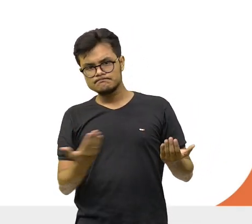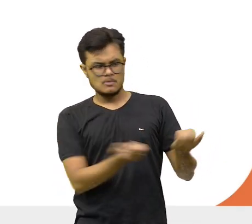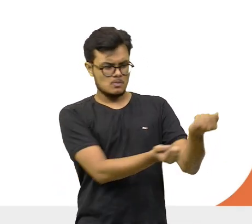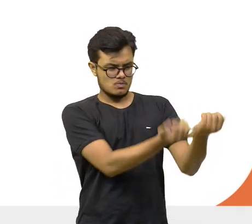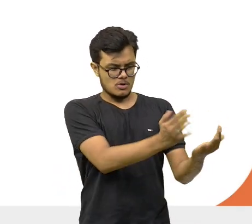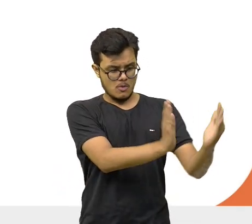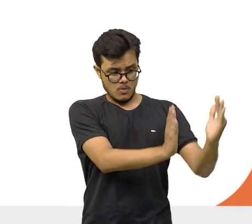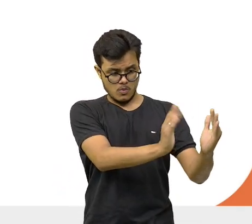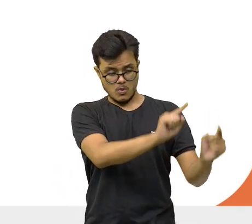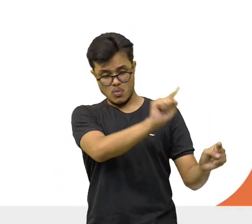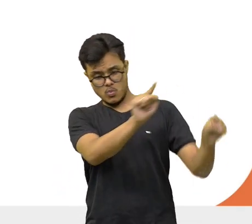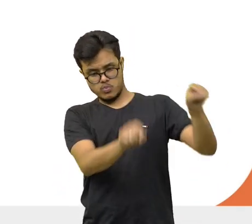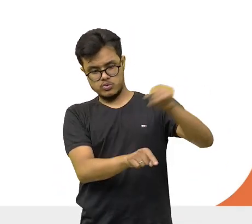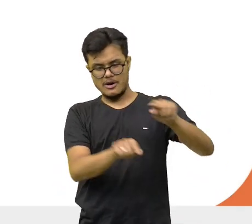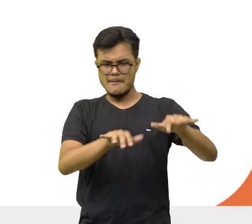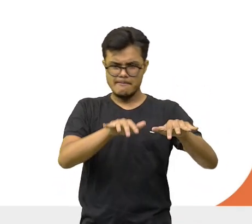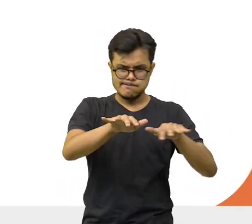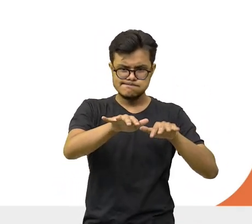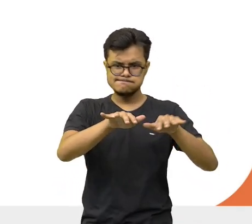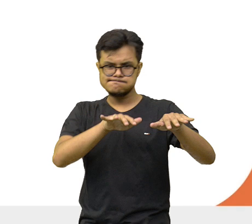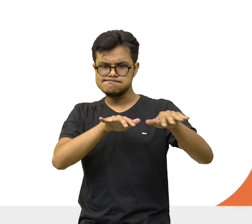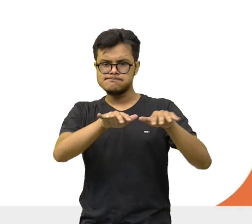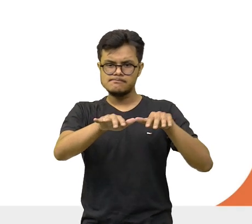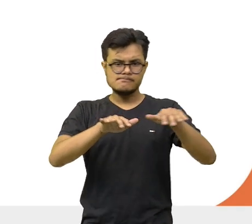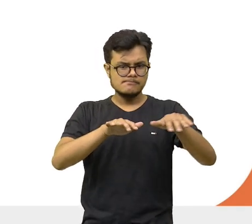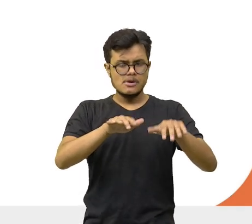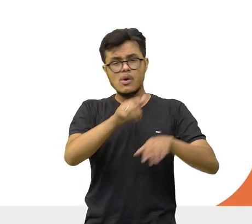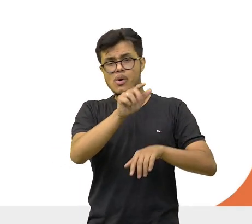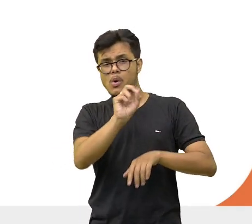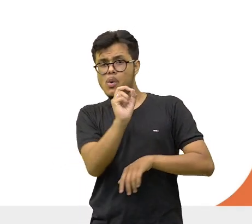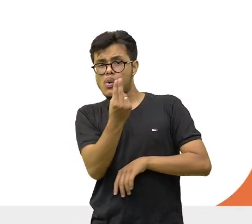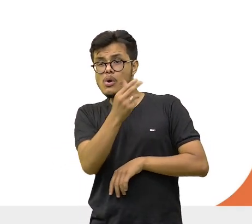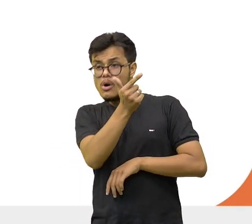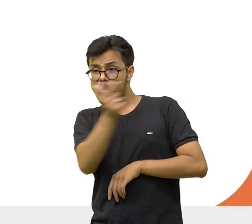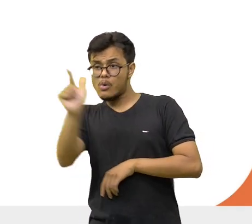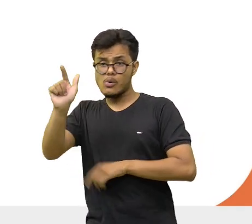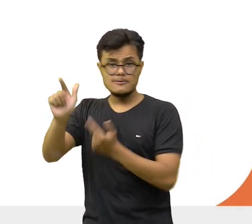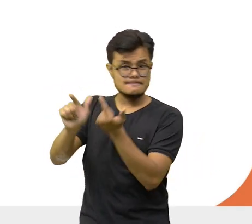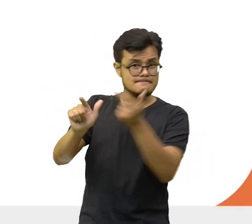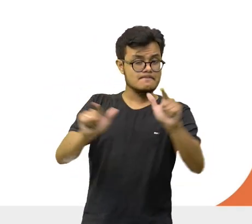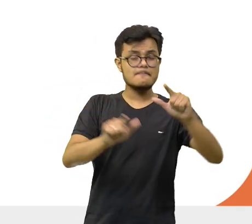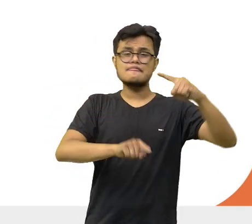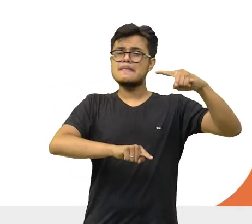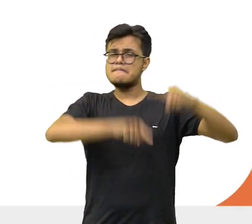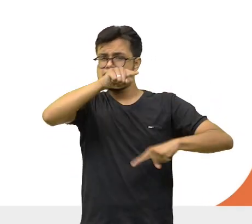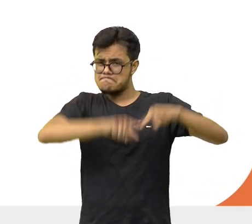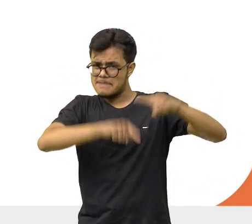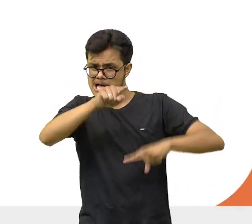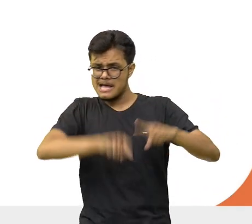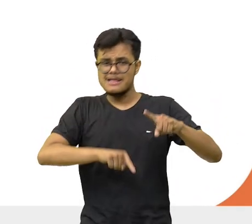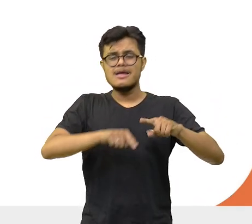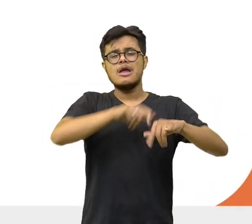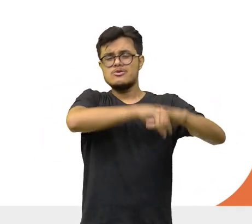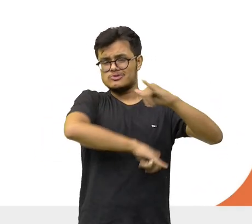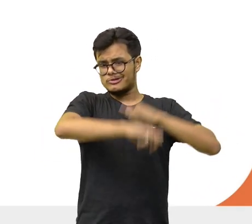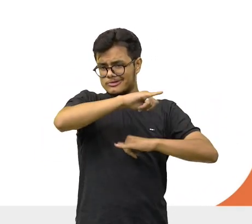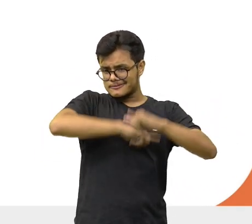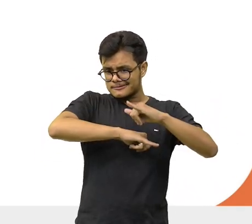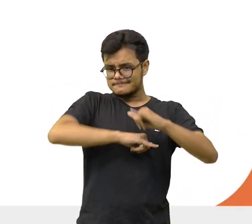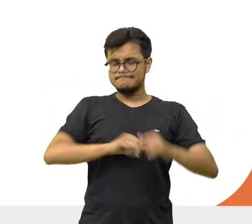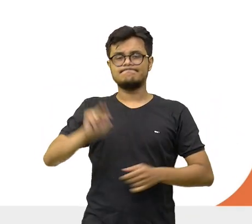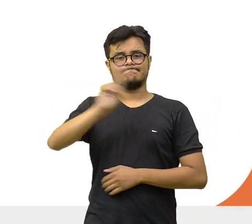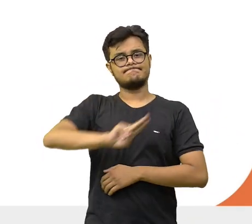em energia de movimento ou algum outro tipo de energia, mas uma energia que vai ser útil para o ser humano. No